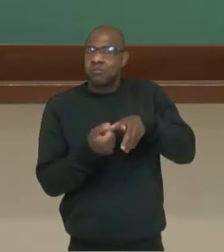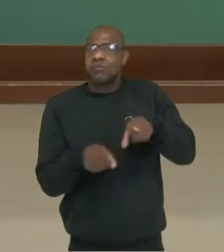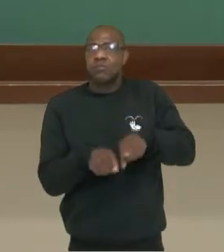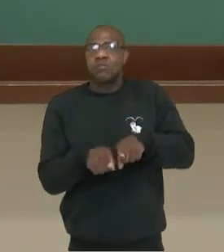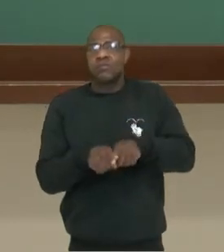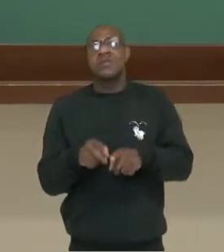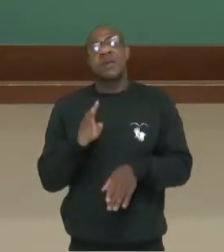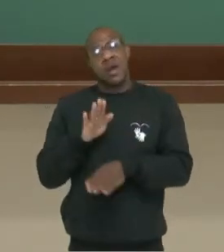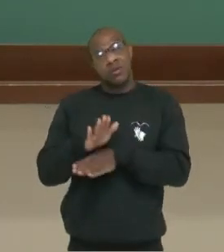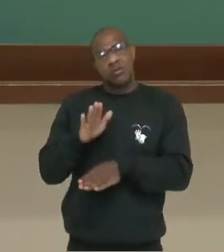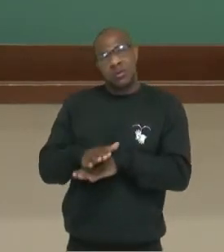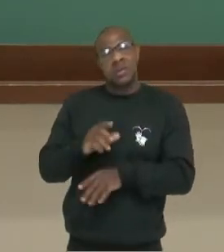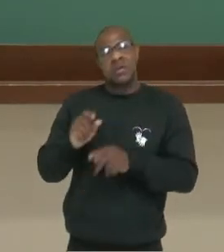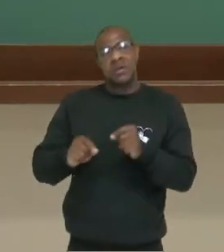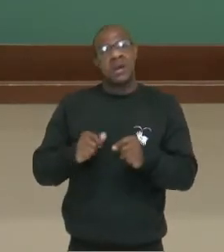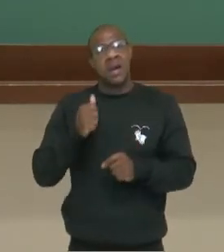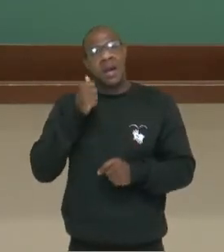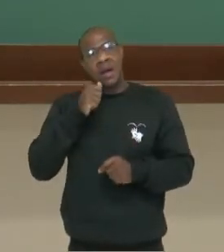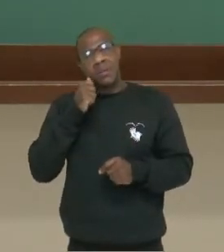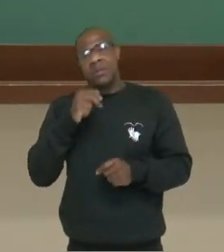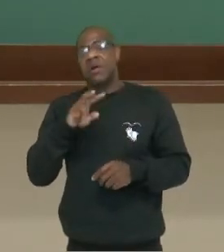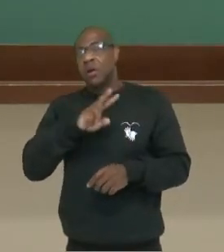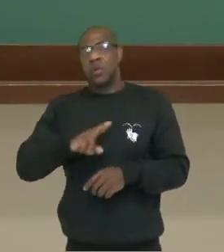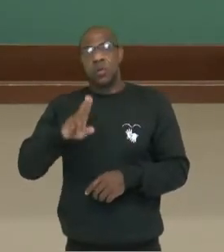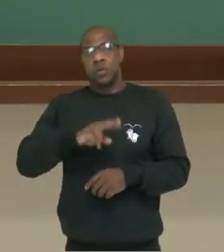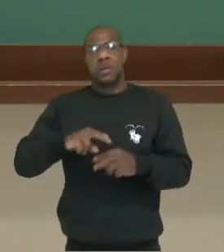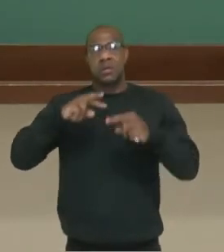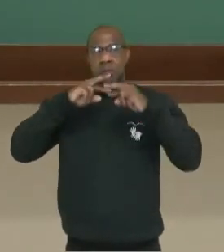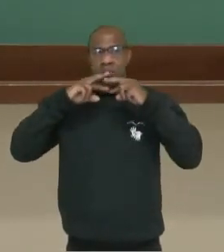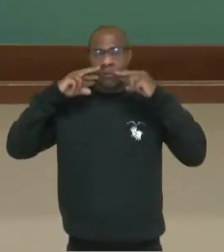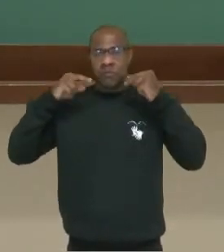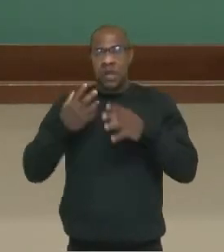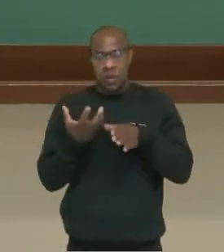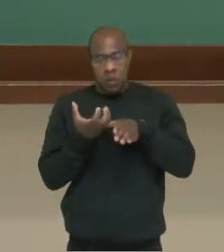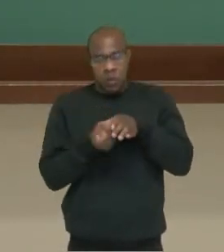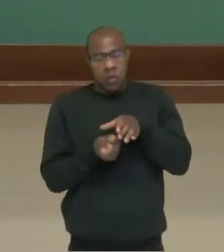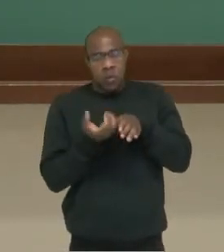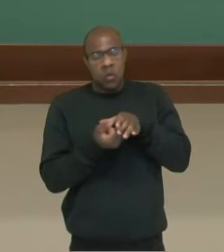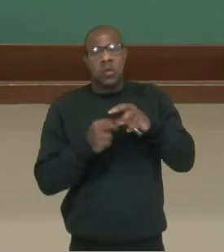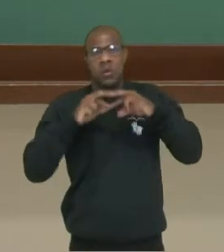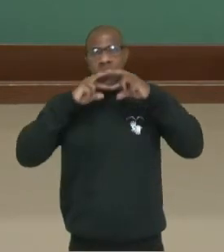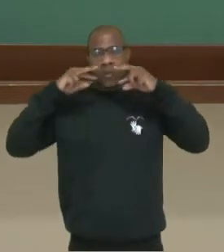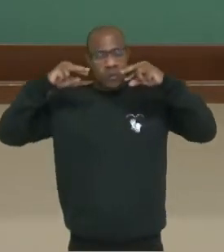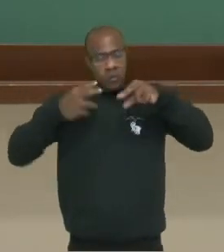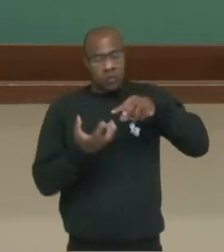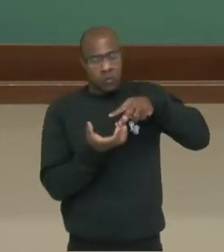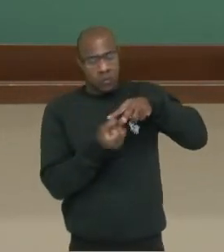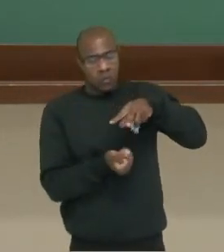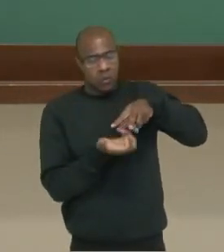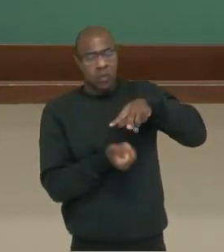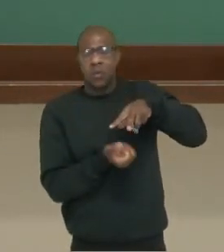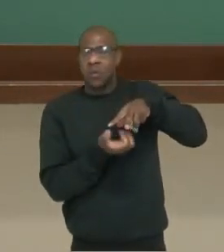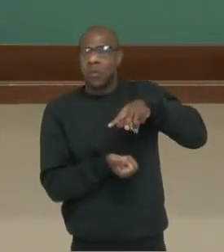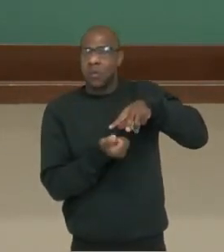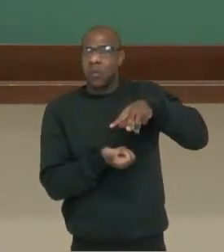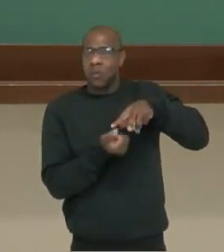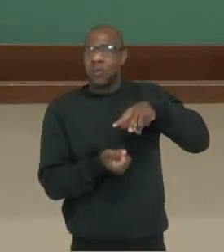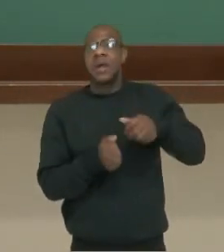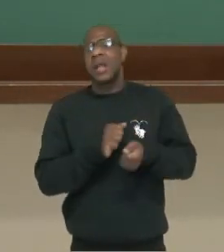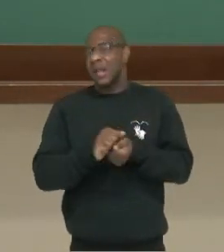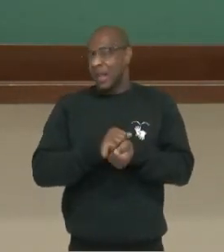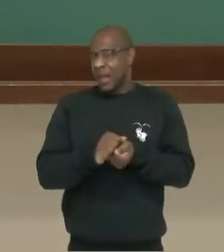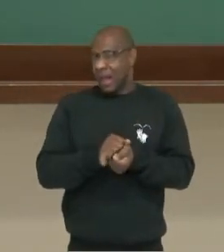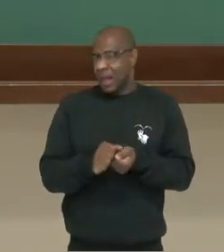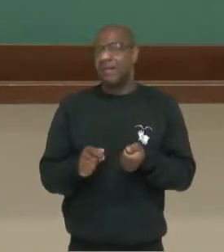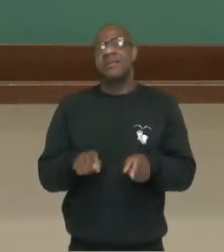e a mulher vai colocar ele e ele vai absorvendo, né, esse sangue, e ela é reutilizável, lava, né, dura até